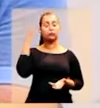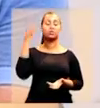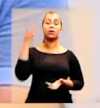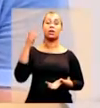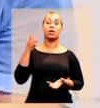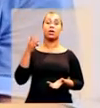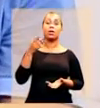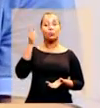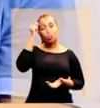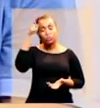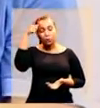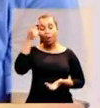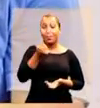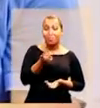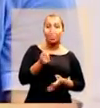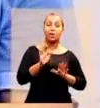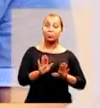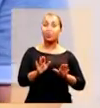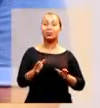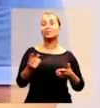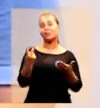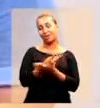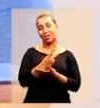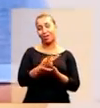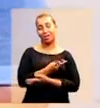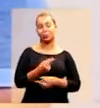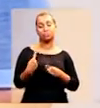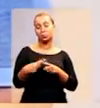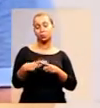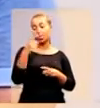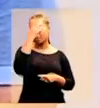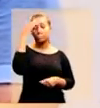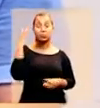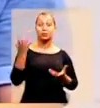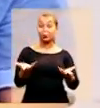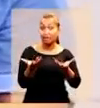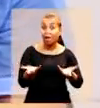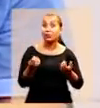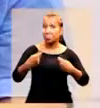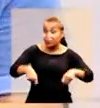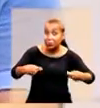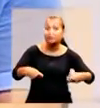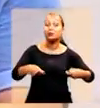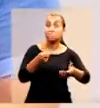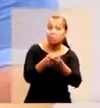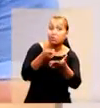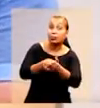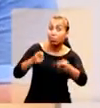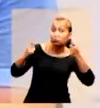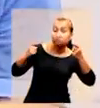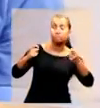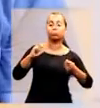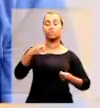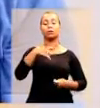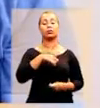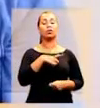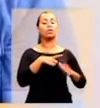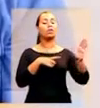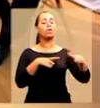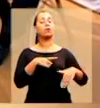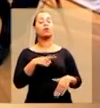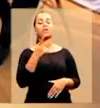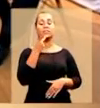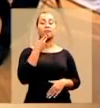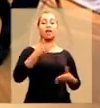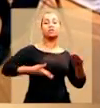produção cultural é pequeno. Mas é um leve engano, porque as pessoas querem, precisam e estão militando. Ô, Eric,